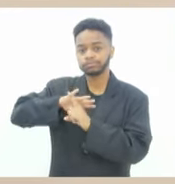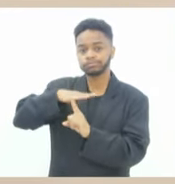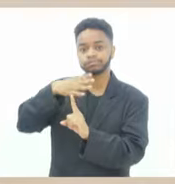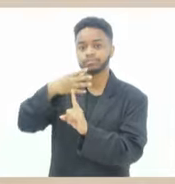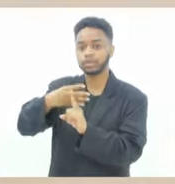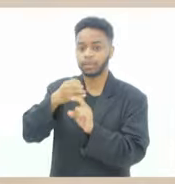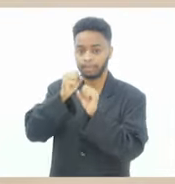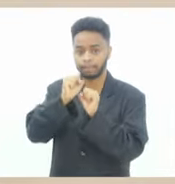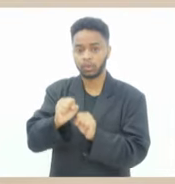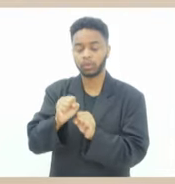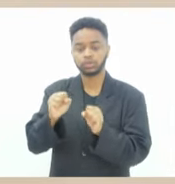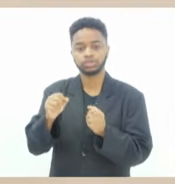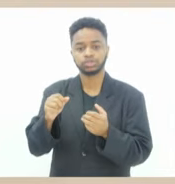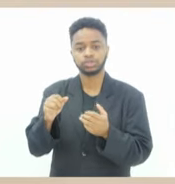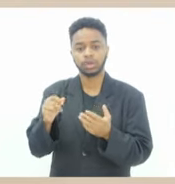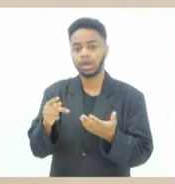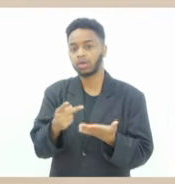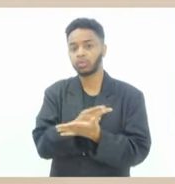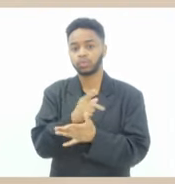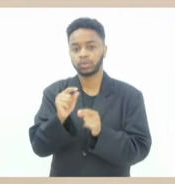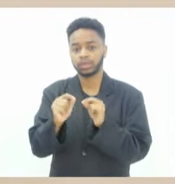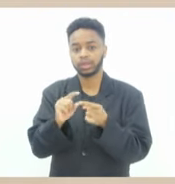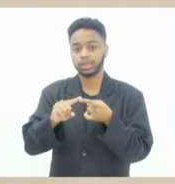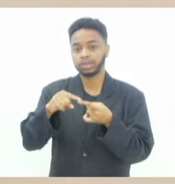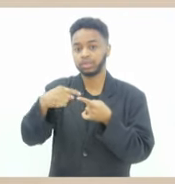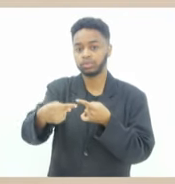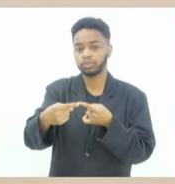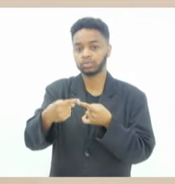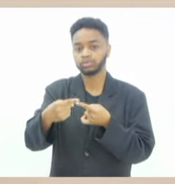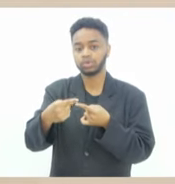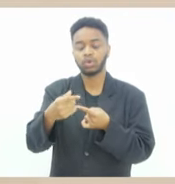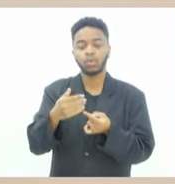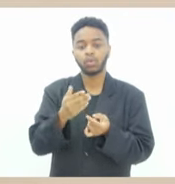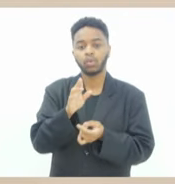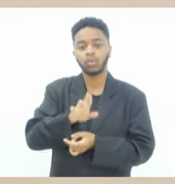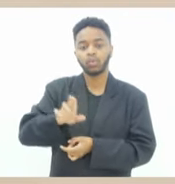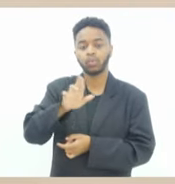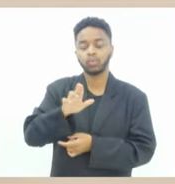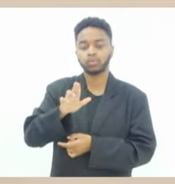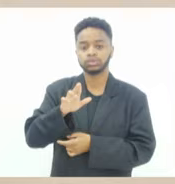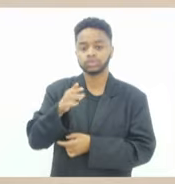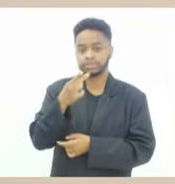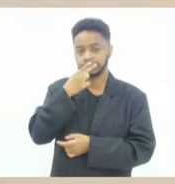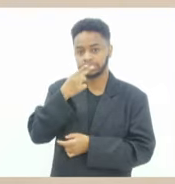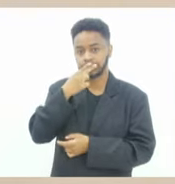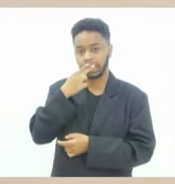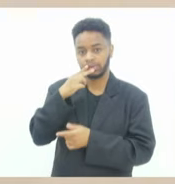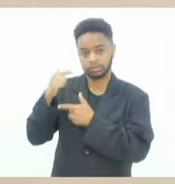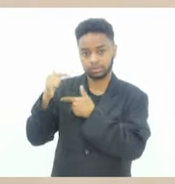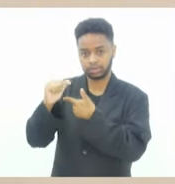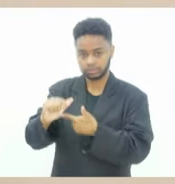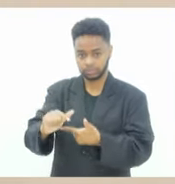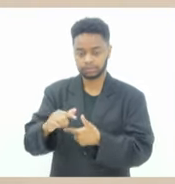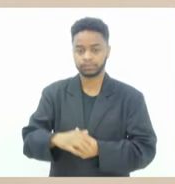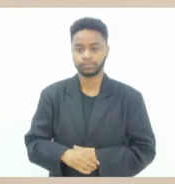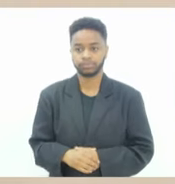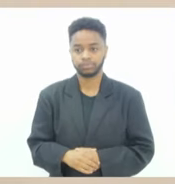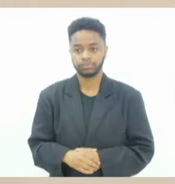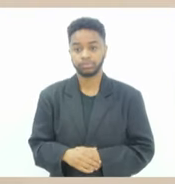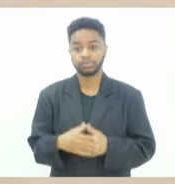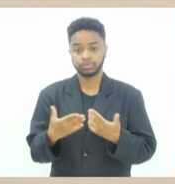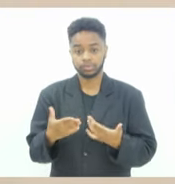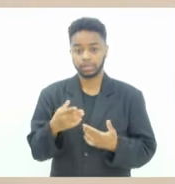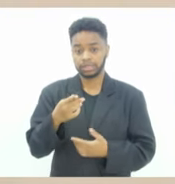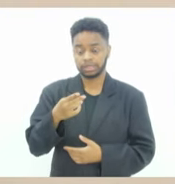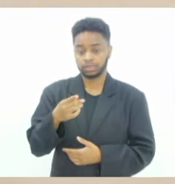chance de se passar a posteriori para o uso do cigarro convencional. Dos efeitos mais agudos, a bateria do cigarro eletrônico